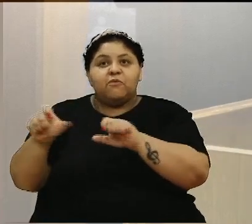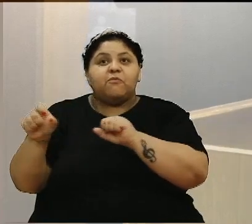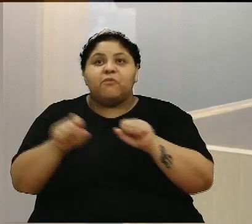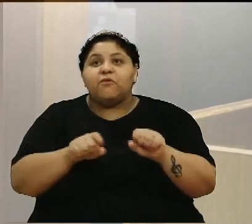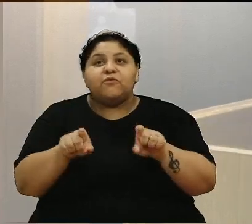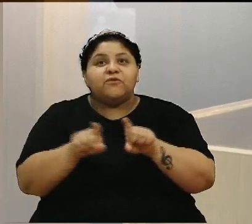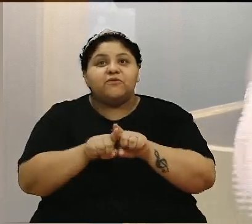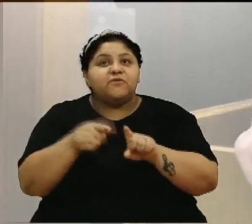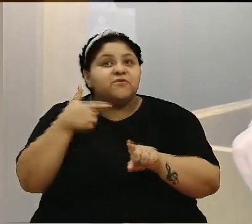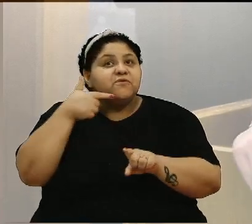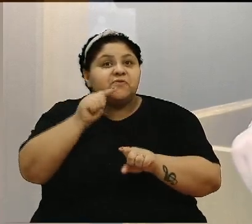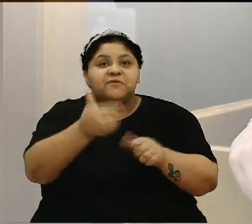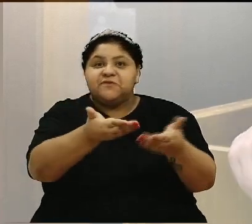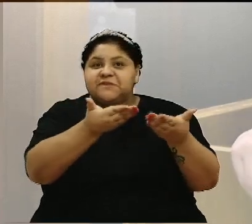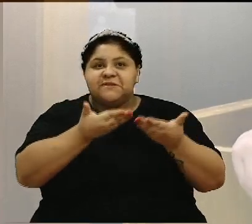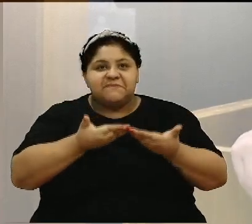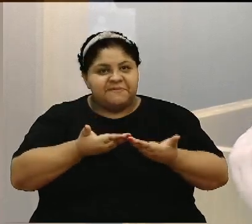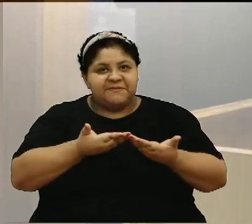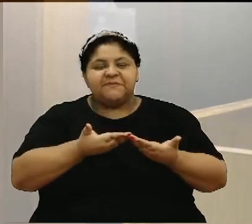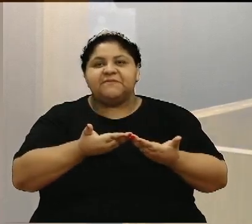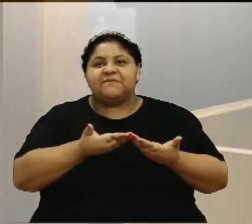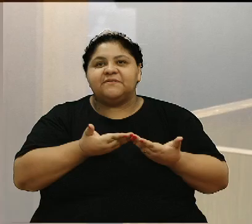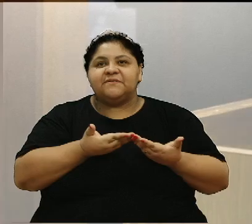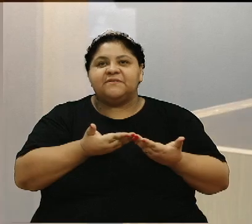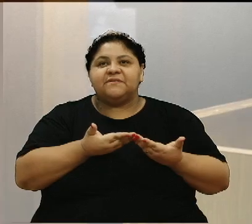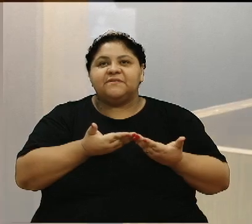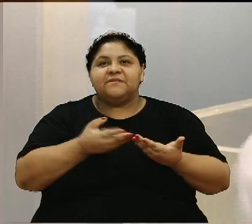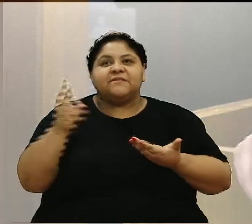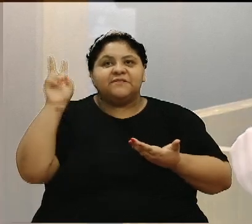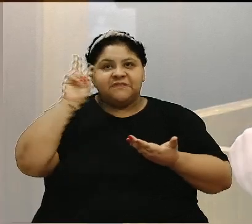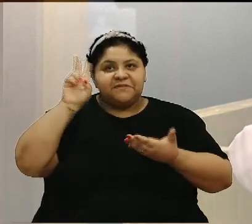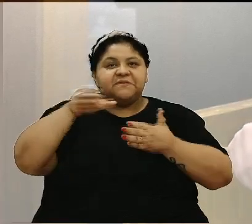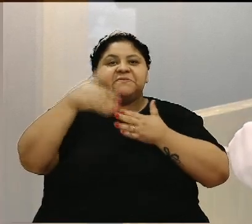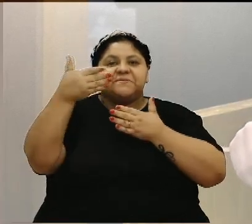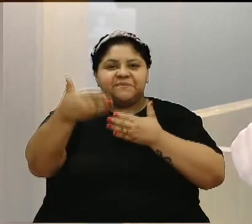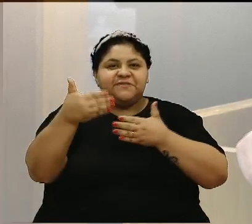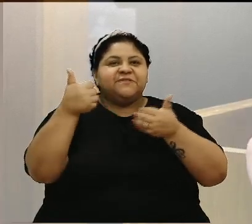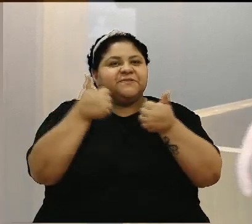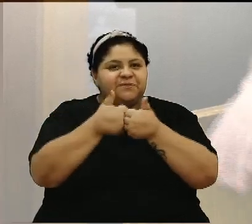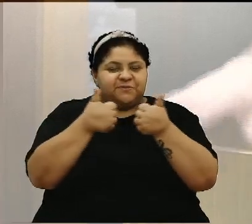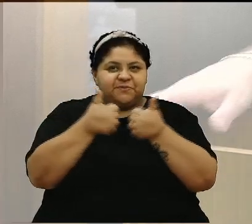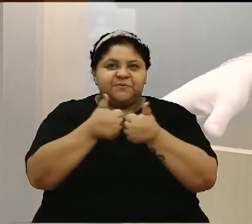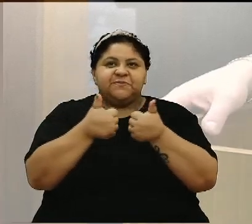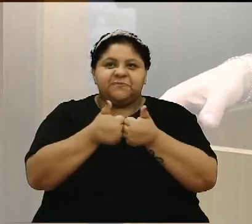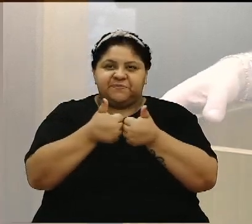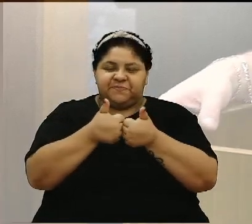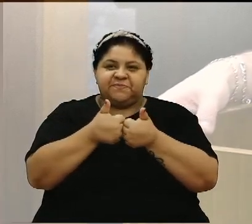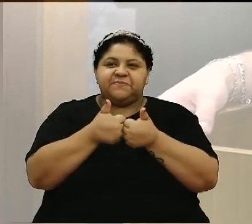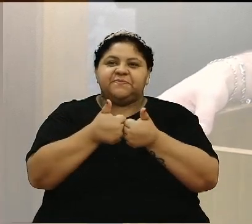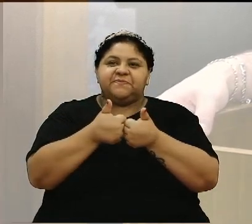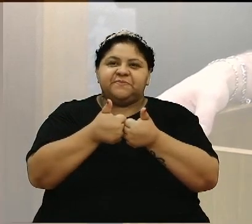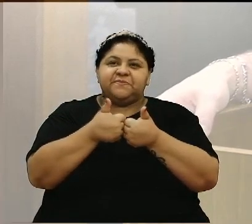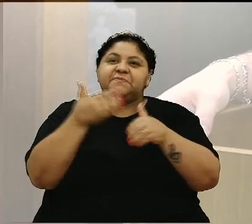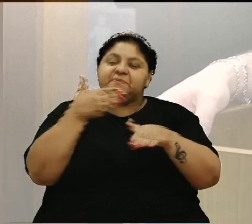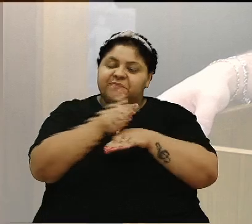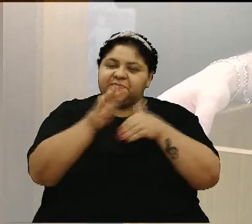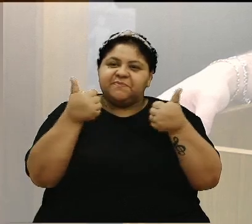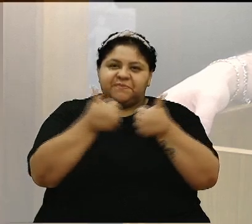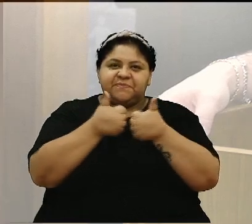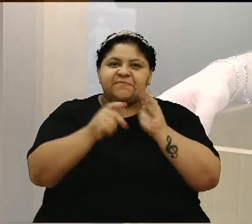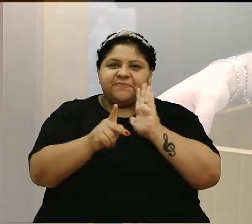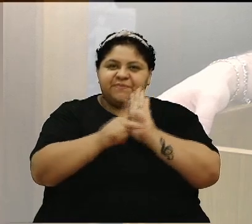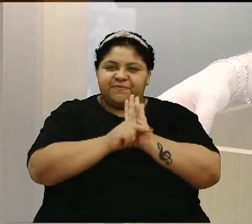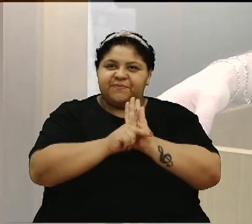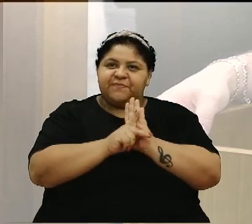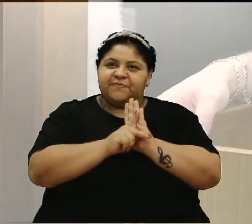posso, mas não consigo te receber. E daí ele me falou: não, segunda que vem estaremos aí e prestigiaríamos com certeza o projeto